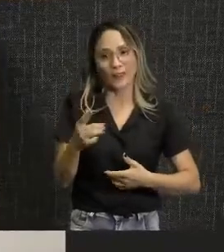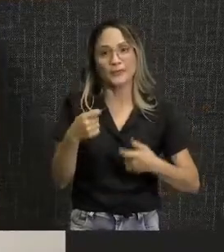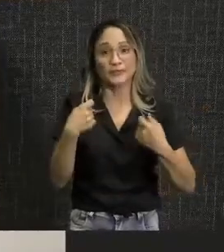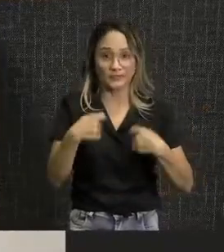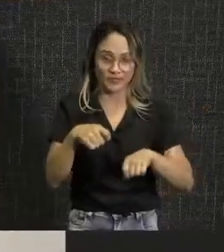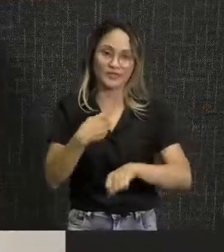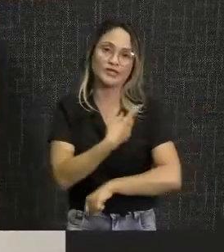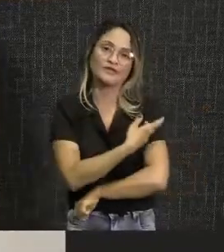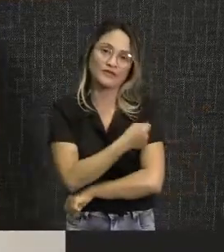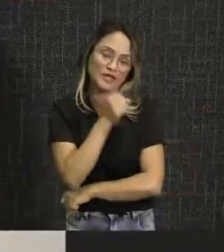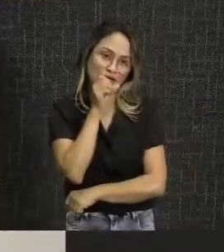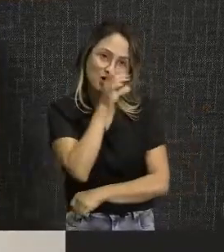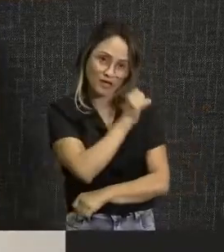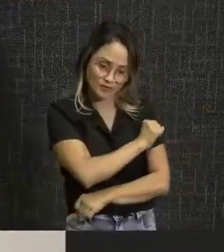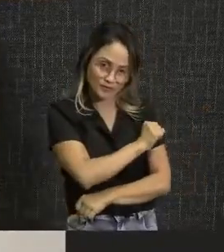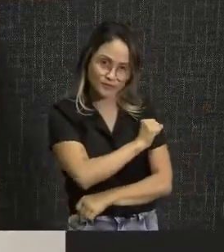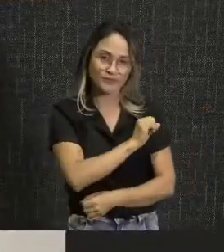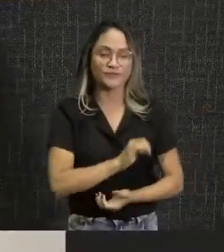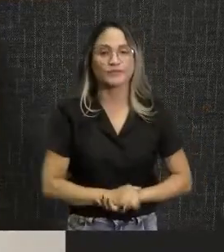rápida.